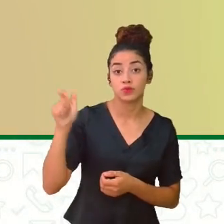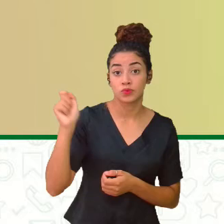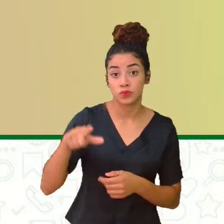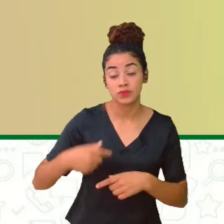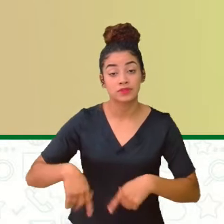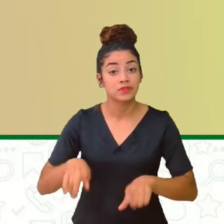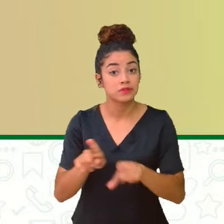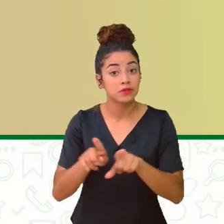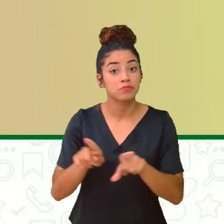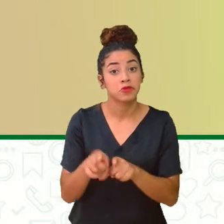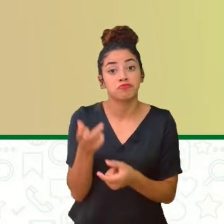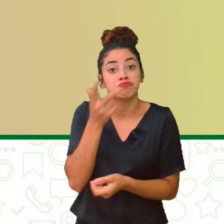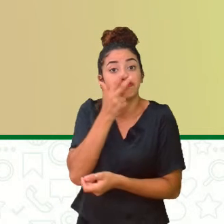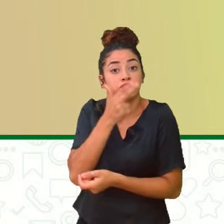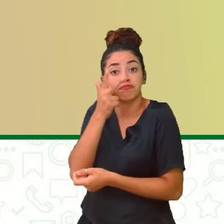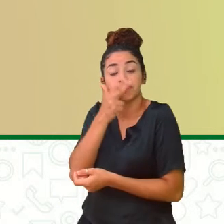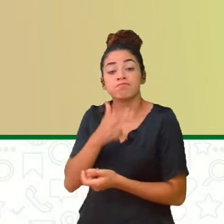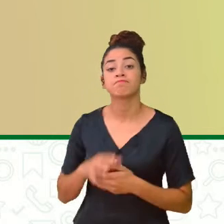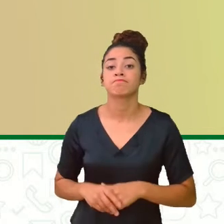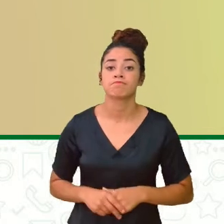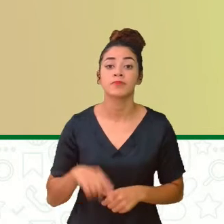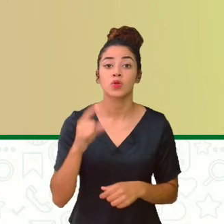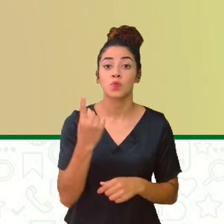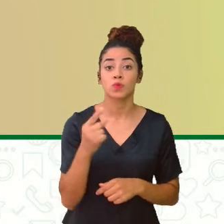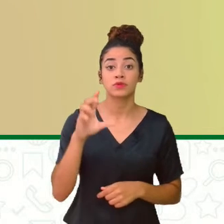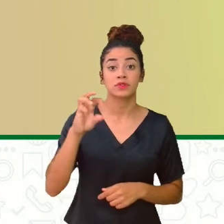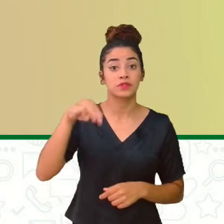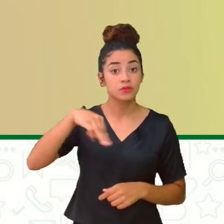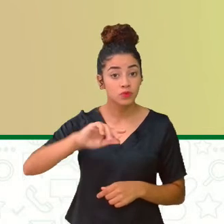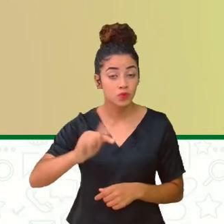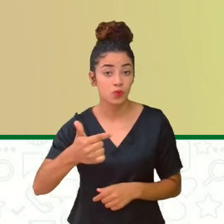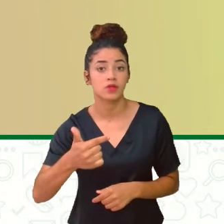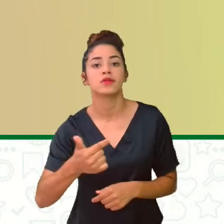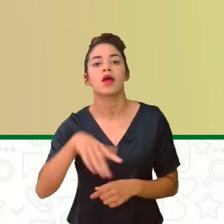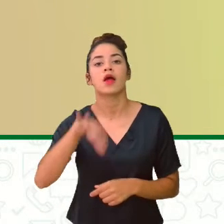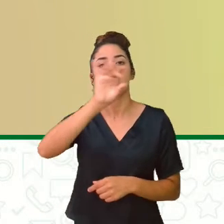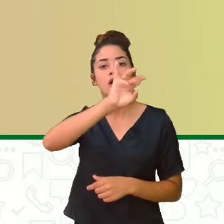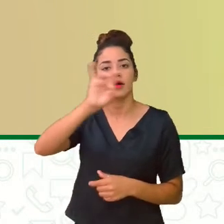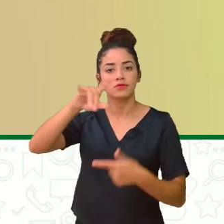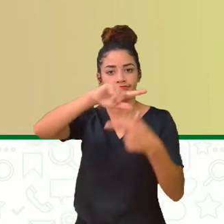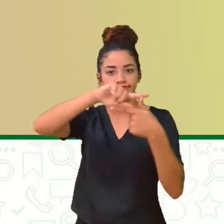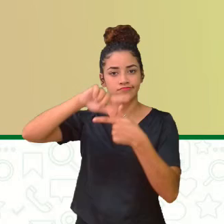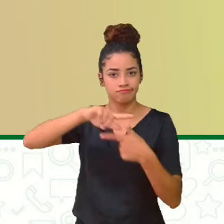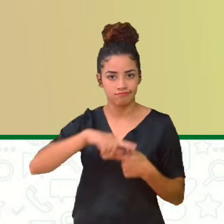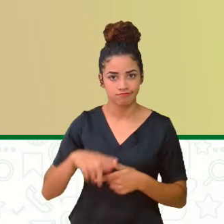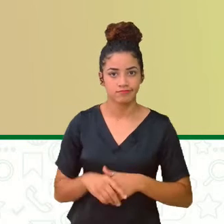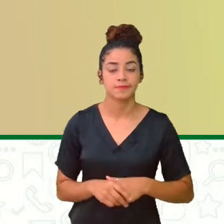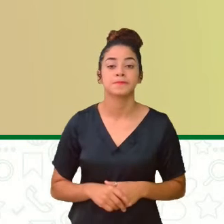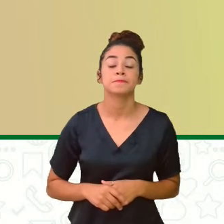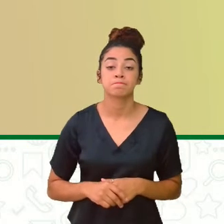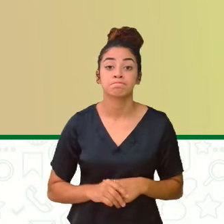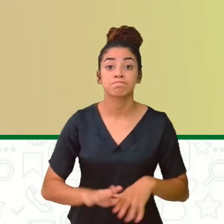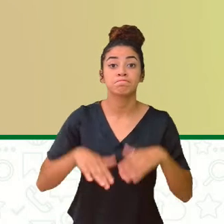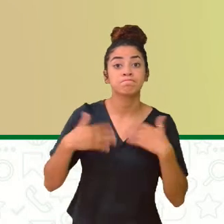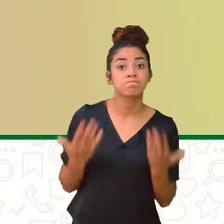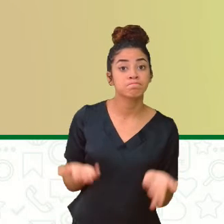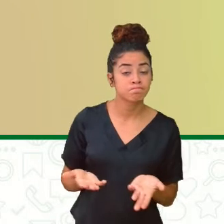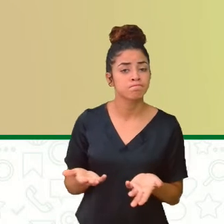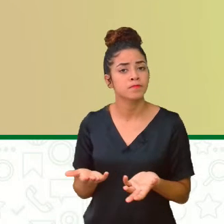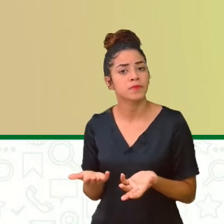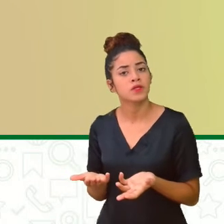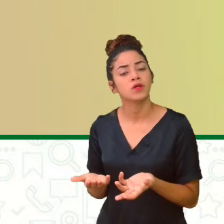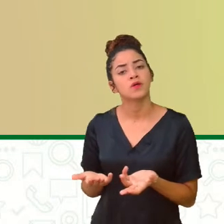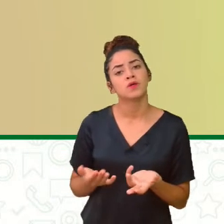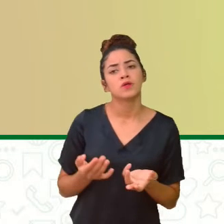Também o mesmo, né? Nós temos 1 centímetro quadrado por cada quadradinho desses. Então,